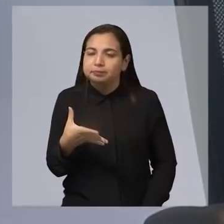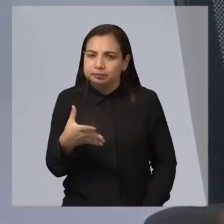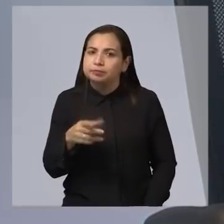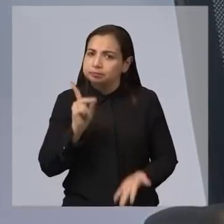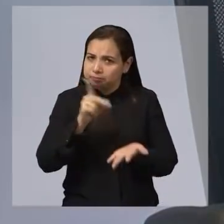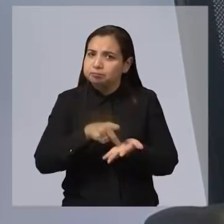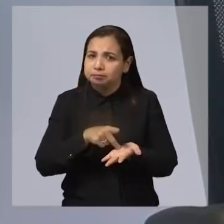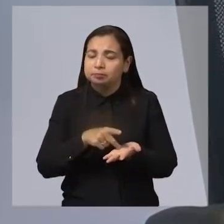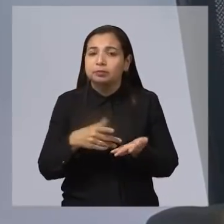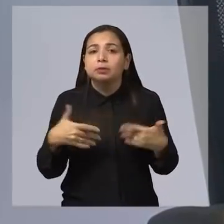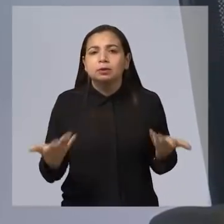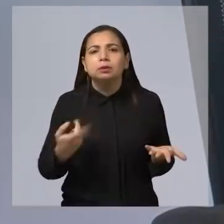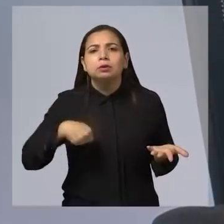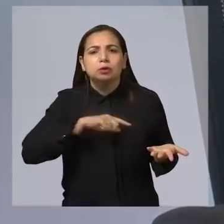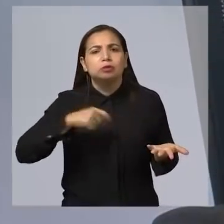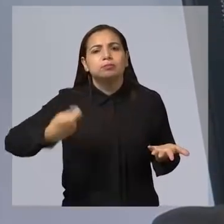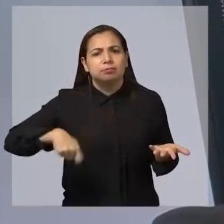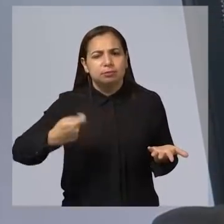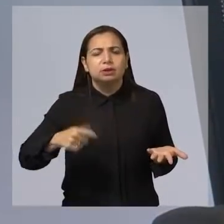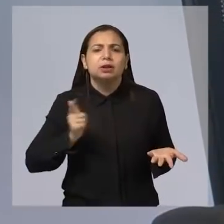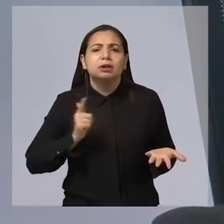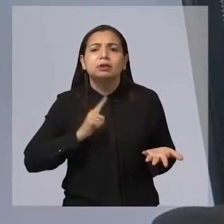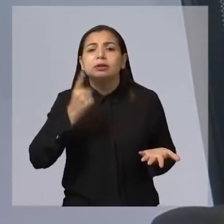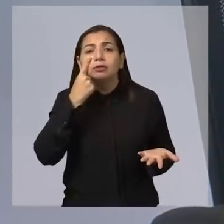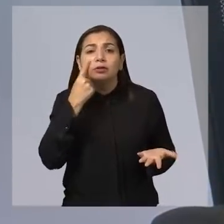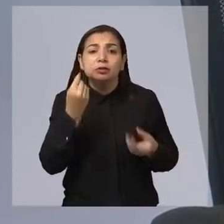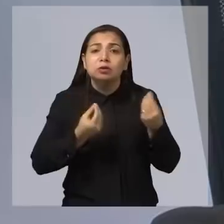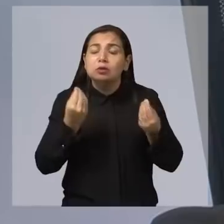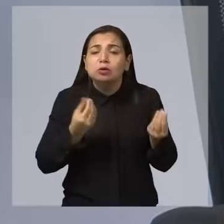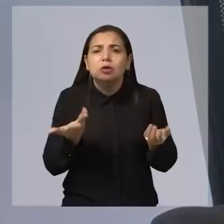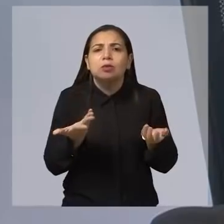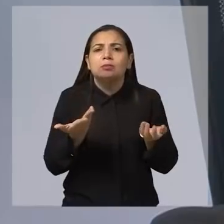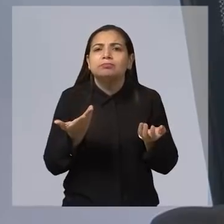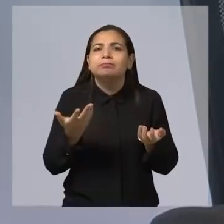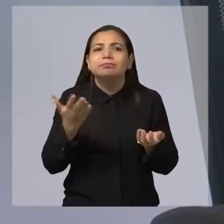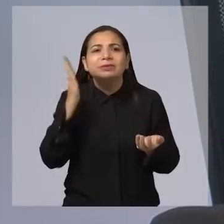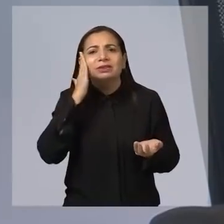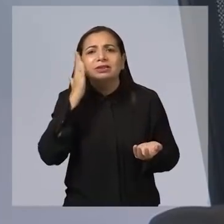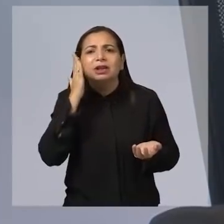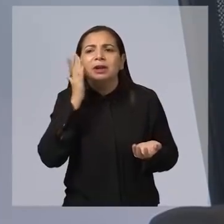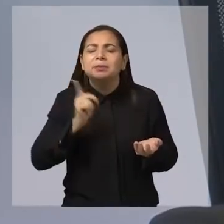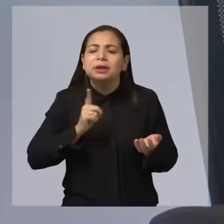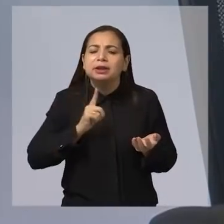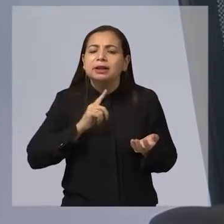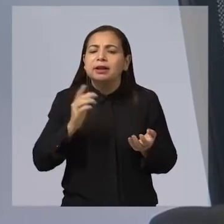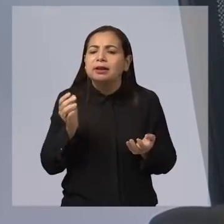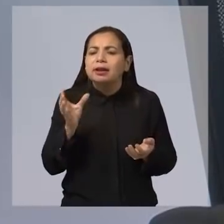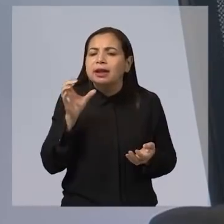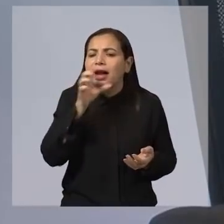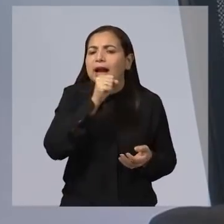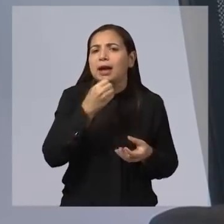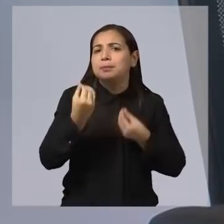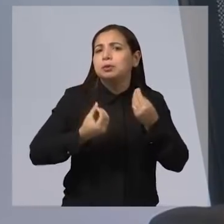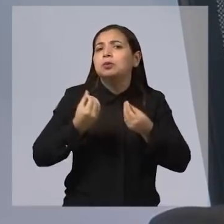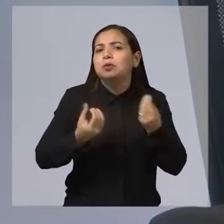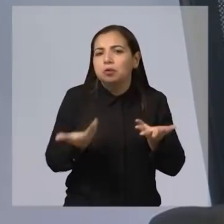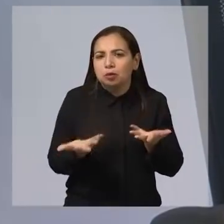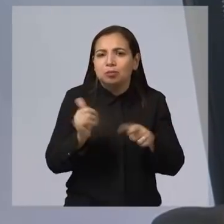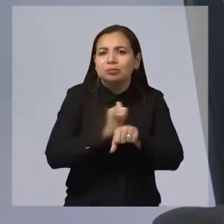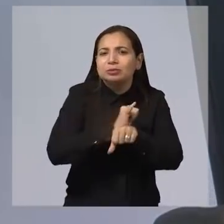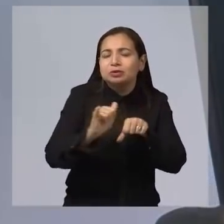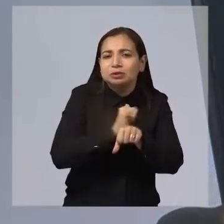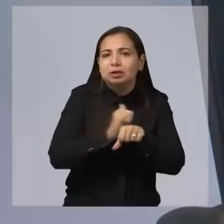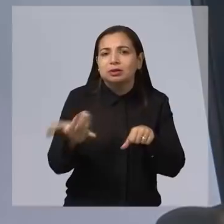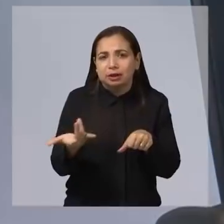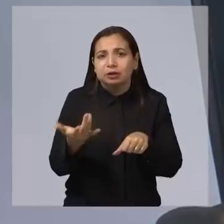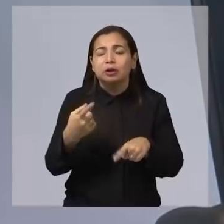de algumas situações bem práticas. Por exemplo, a gente só se consegue resolver situações contra o